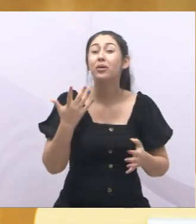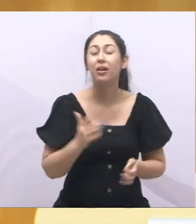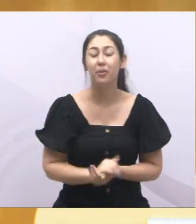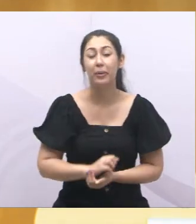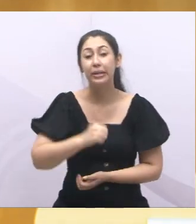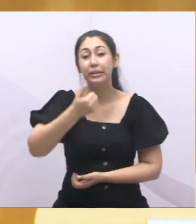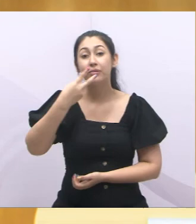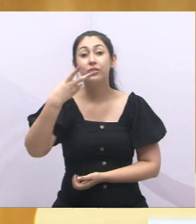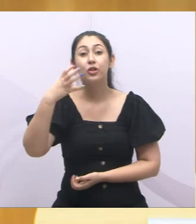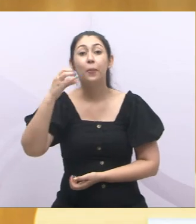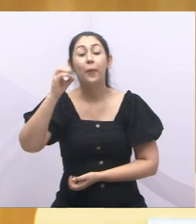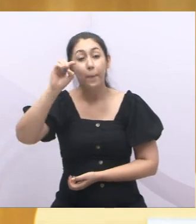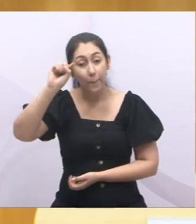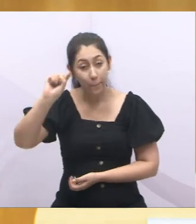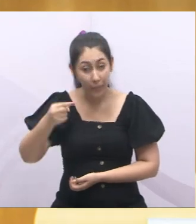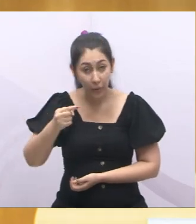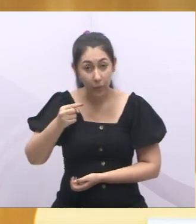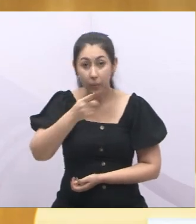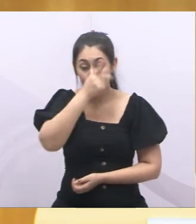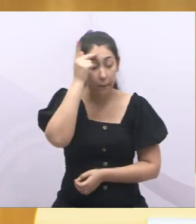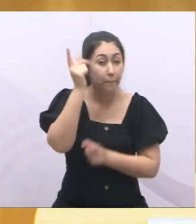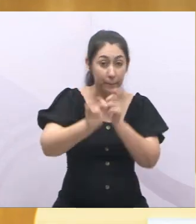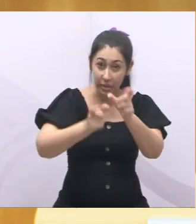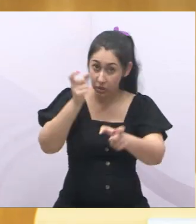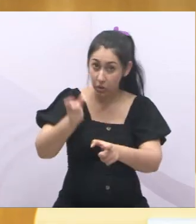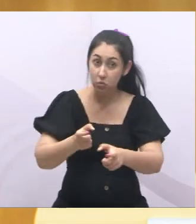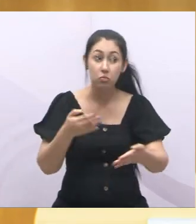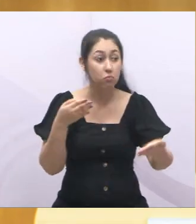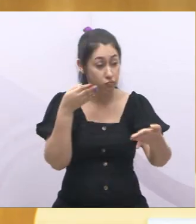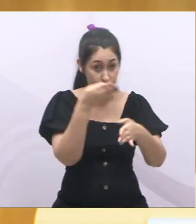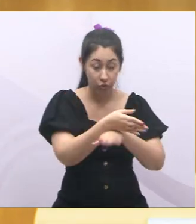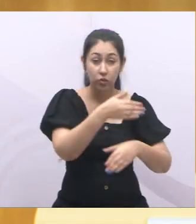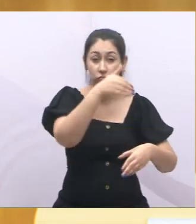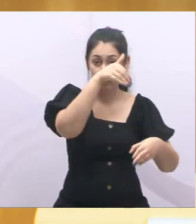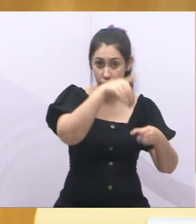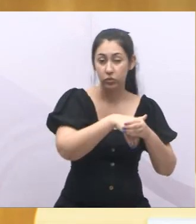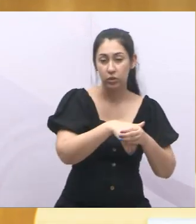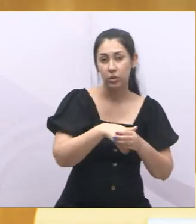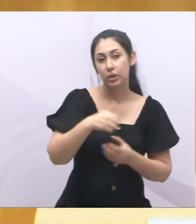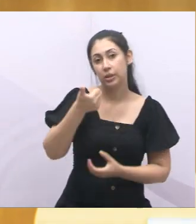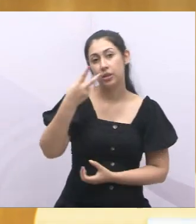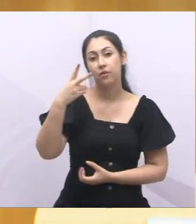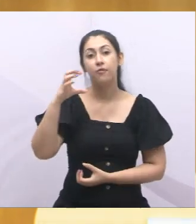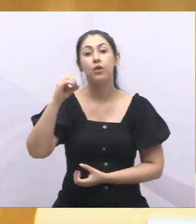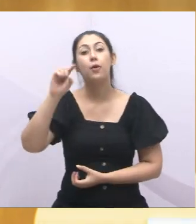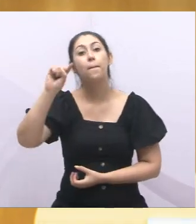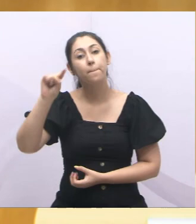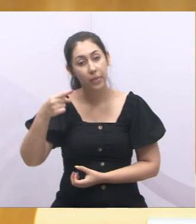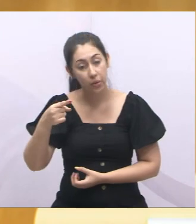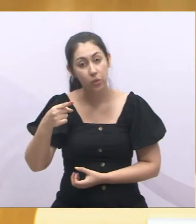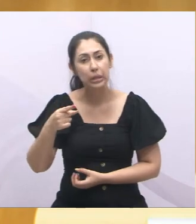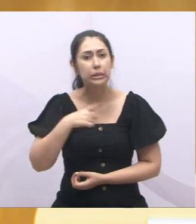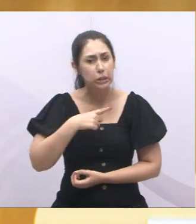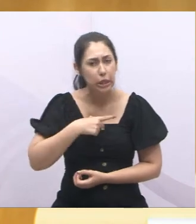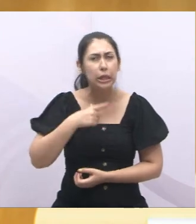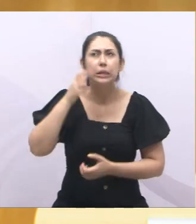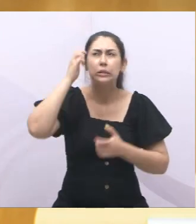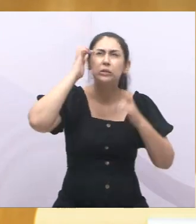120.000 pessoas compareceram e votaram. 120.000 pessoas com seus diversos